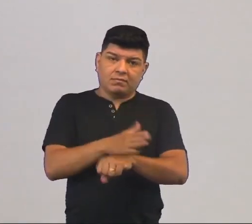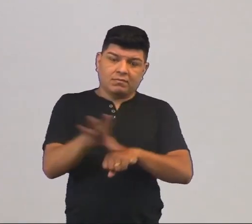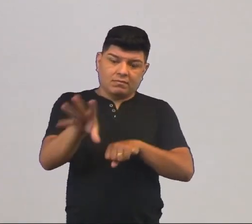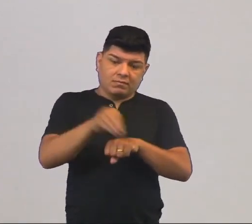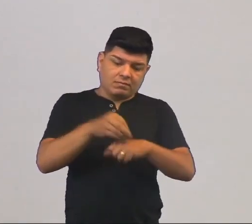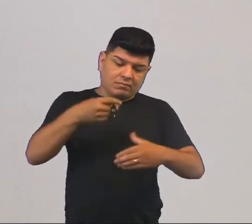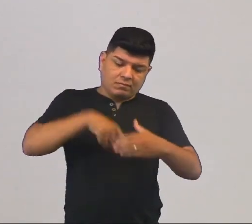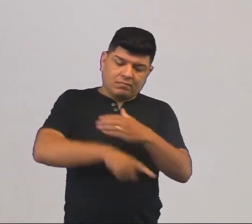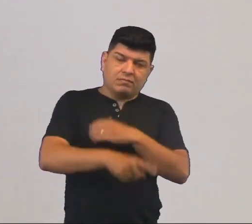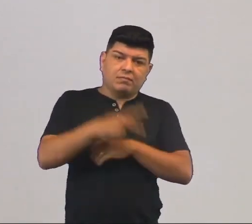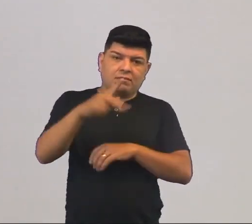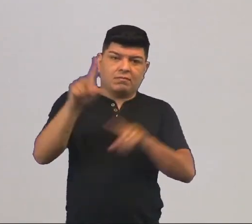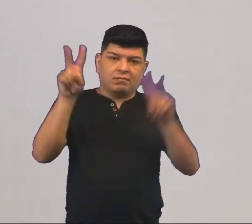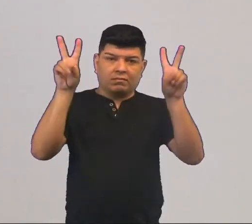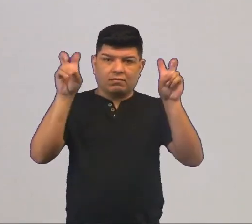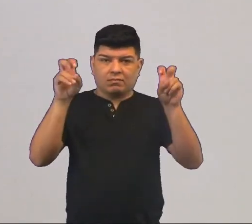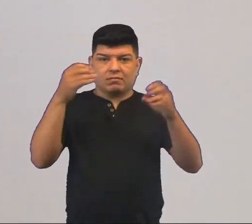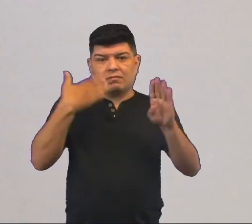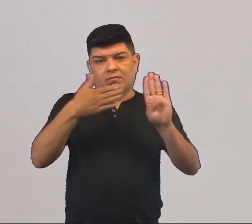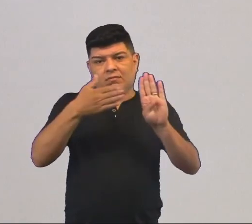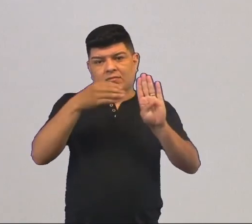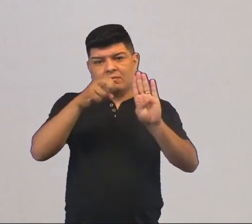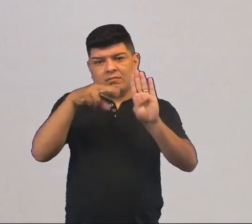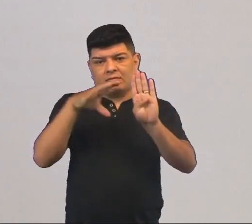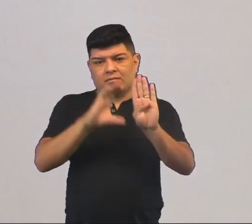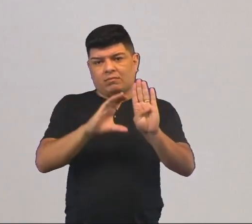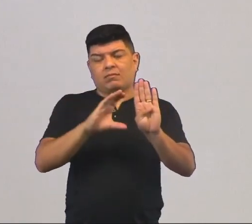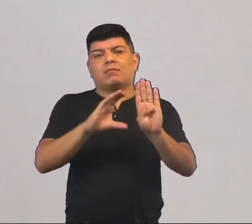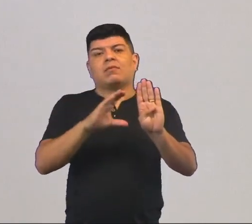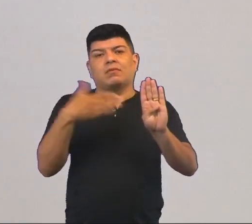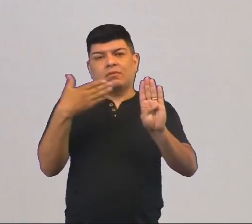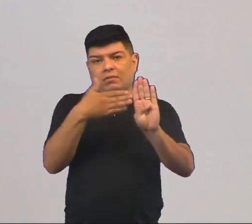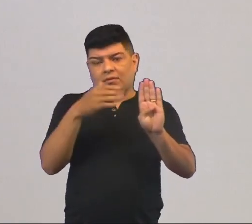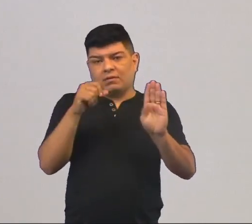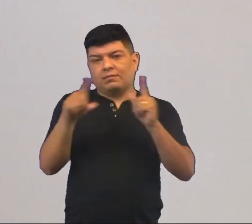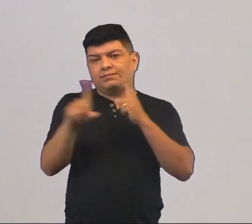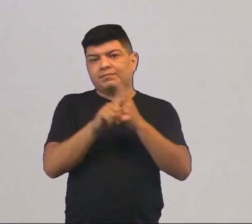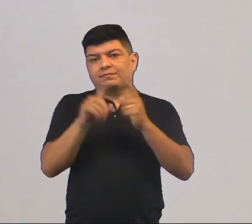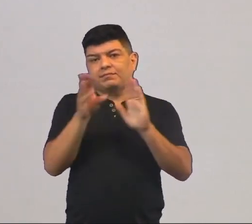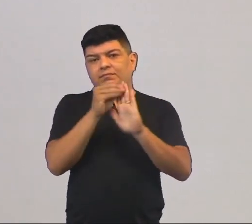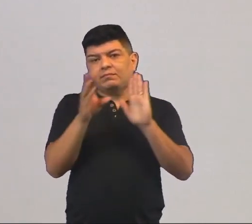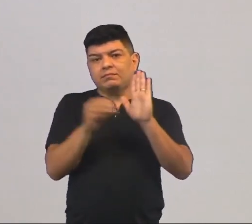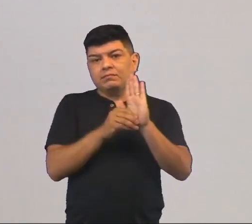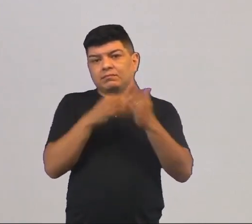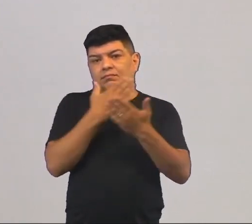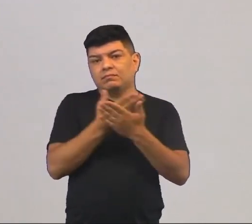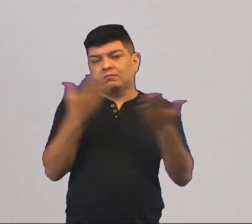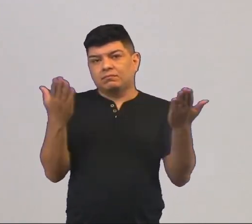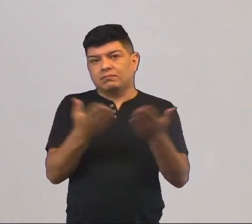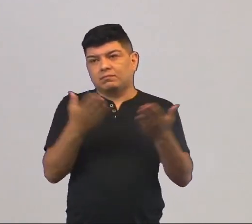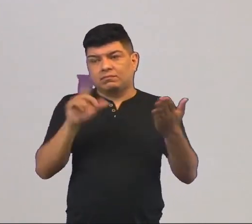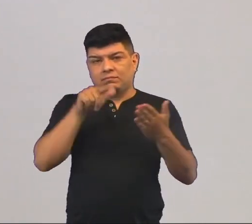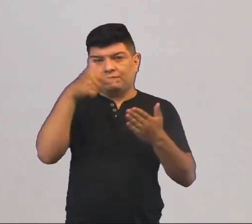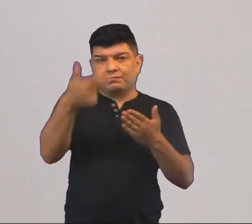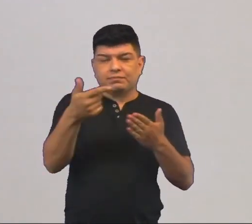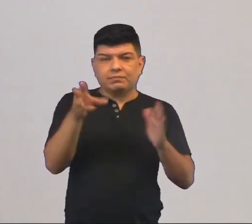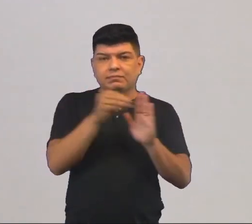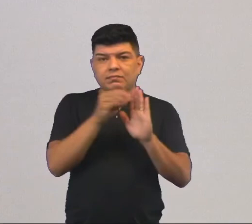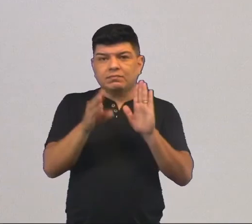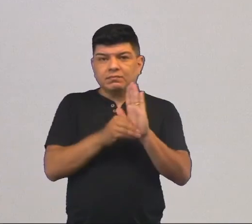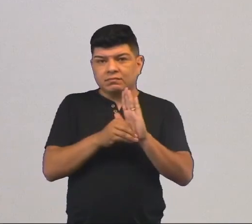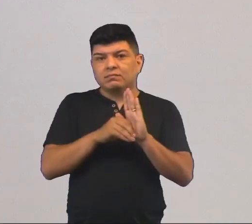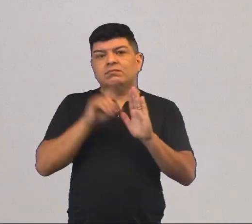aprofundar o seu conhecimento nesse tema? Entra lá na plataforma Eduque, você vai encontrar o conteúdo da aula de hoje, vai